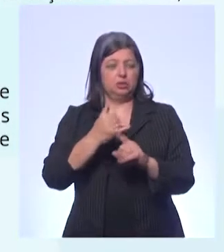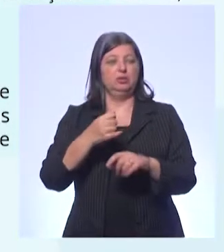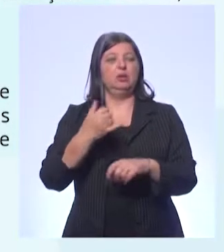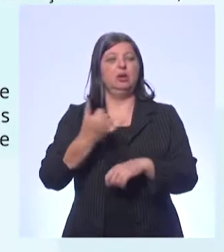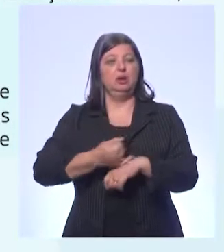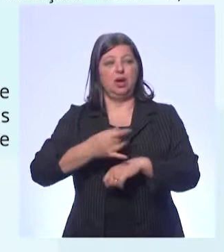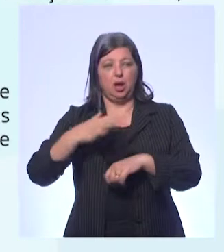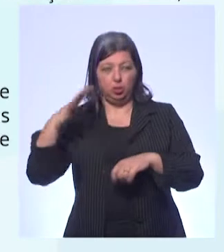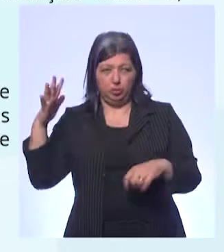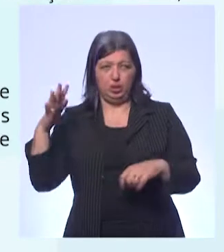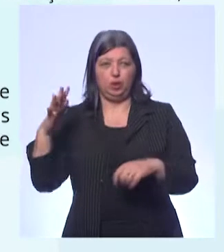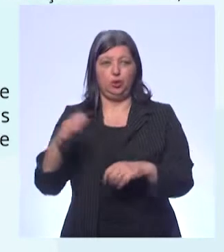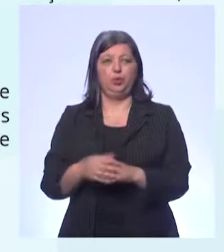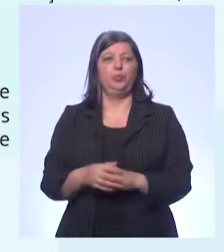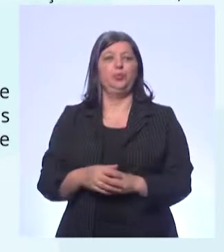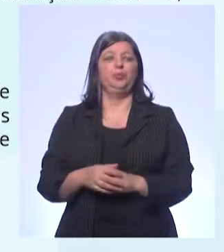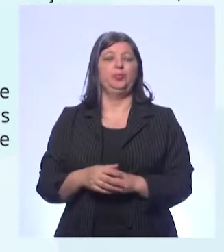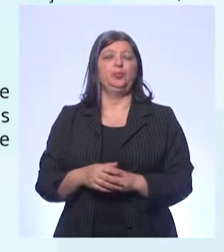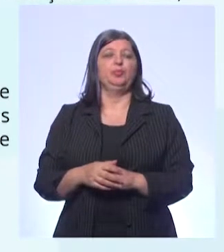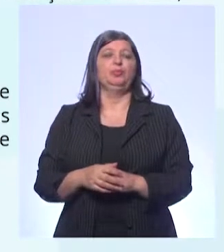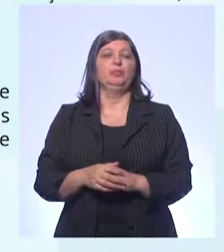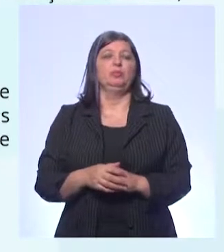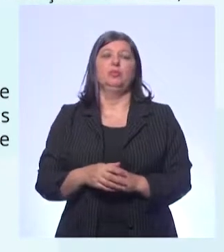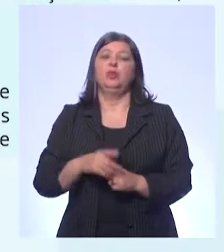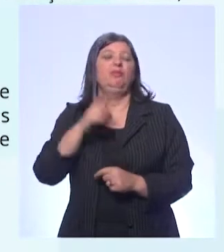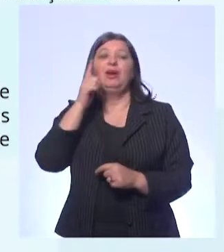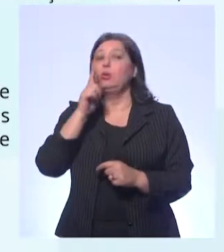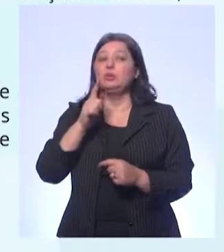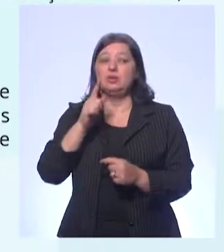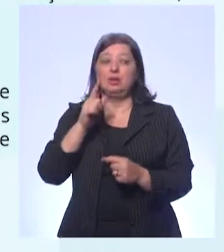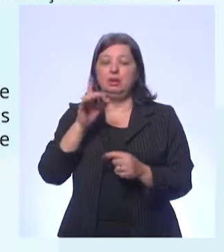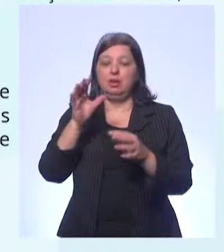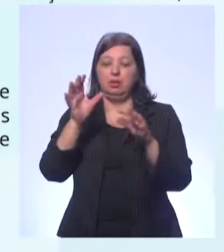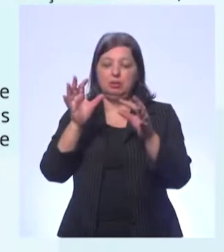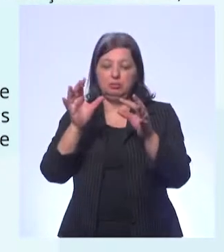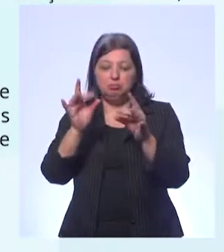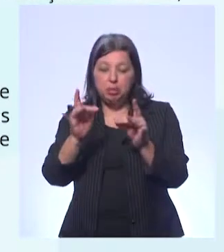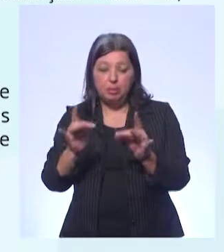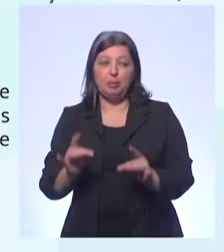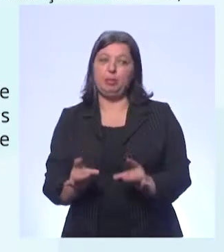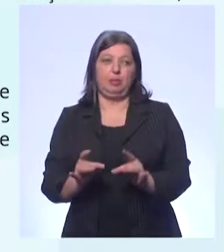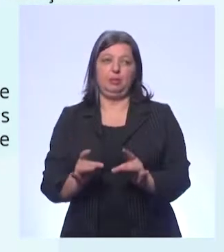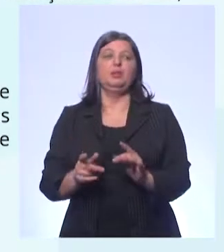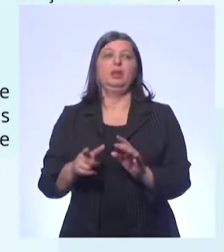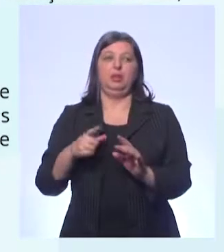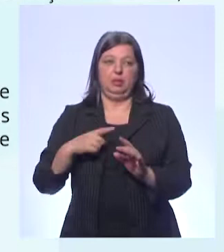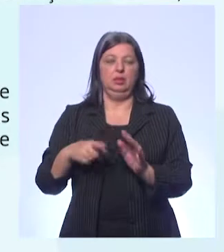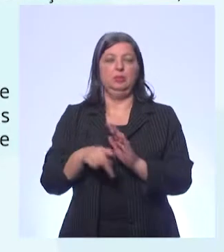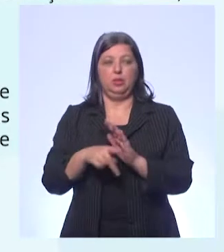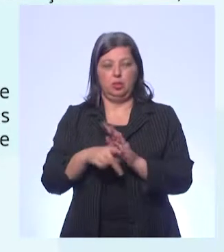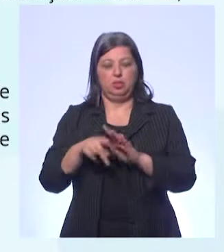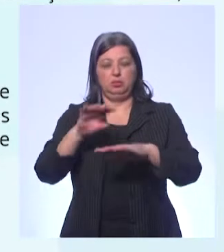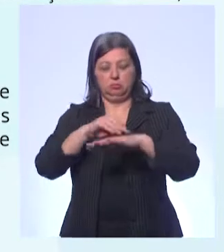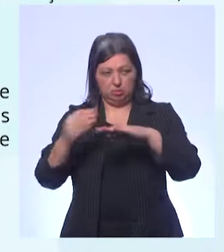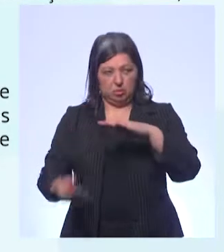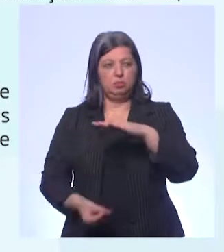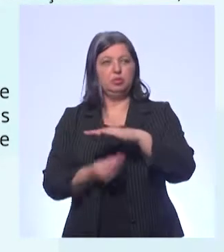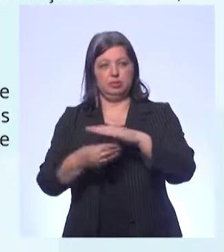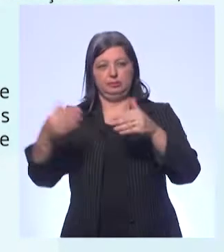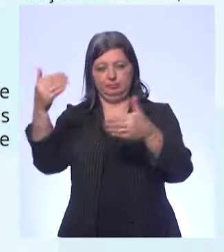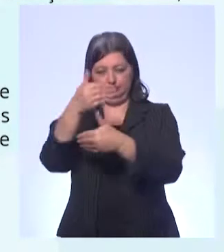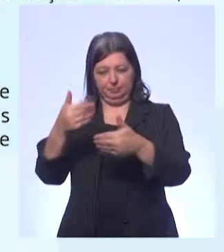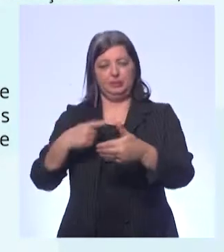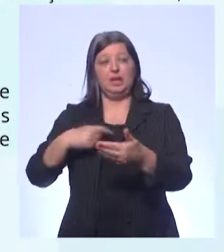polímero. A gente não vai conseguir ver um por causa do tempo, mas tem o PPT para vocês no repositório, tem